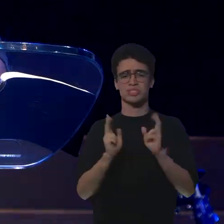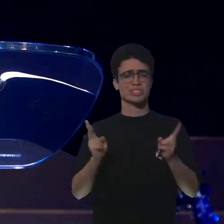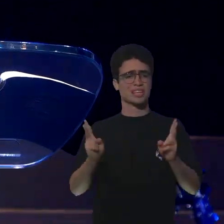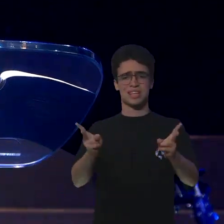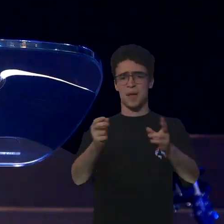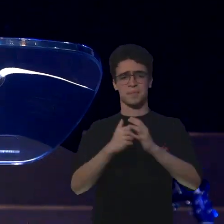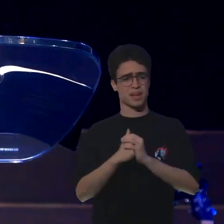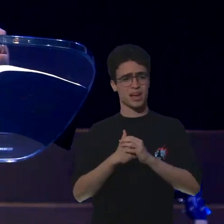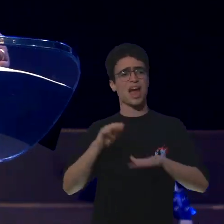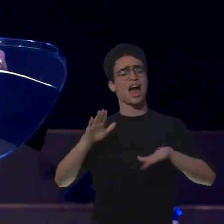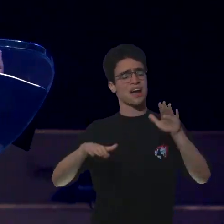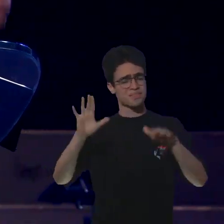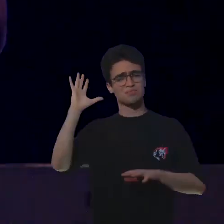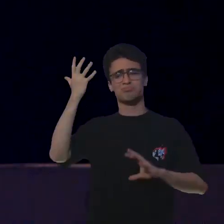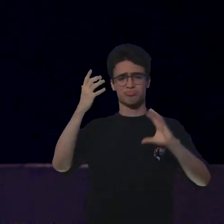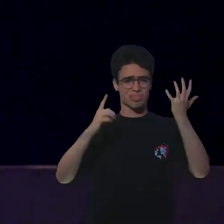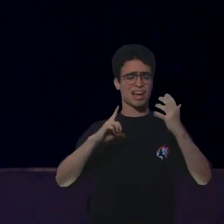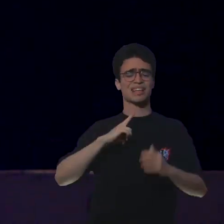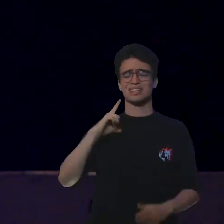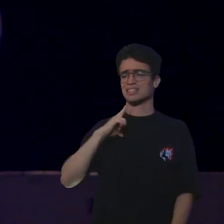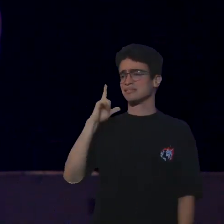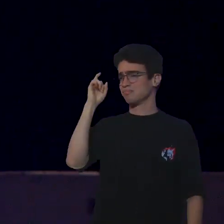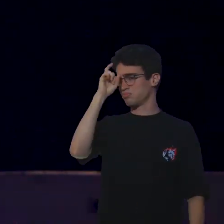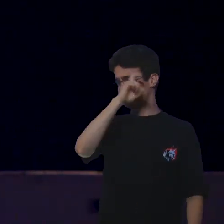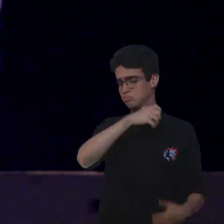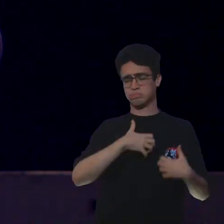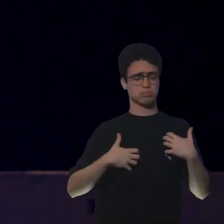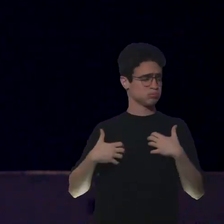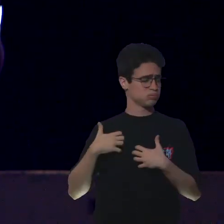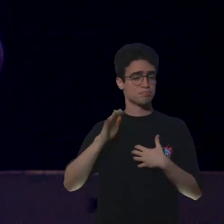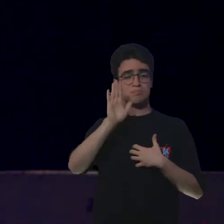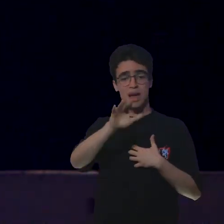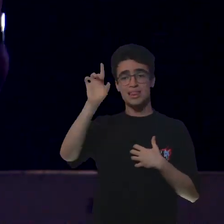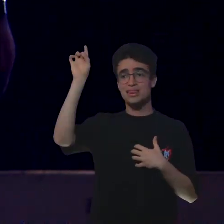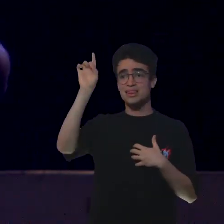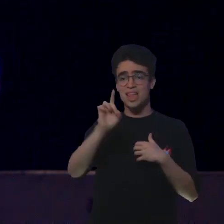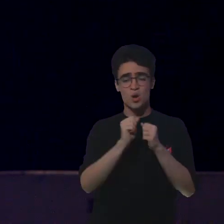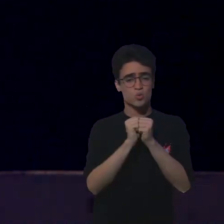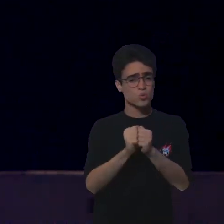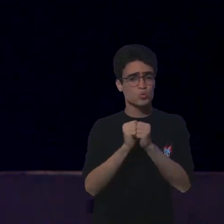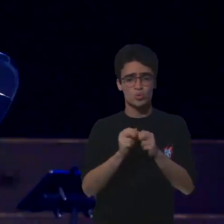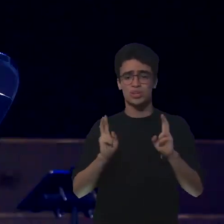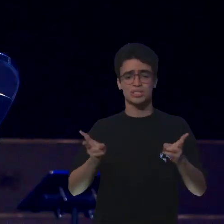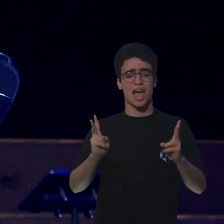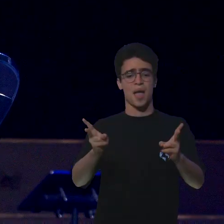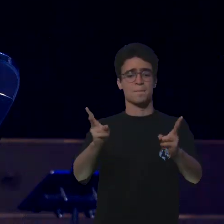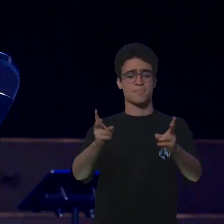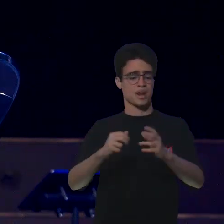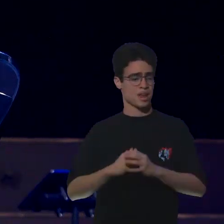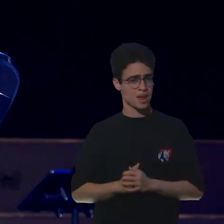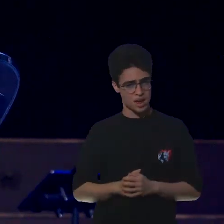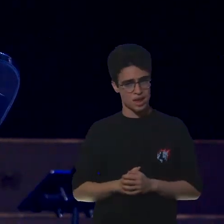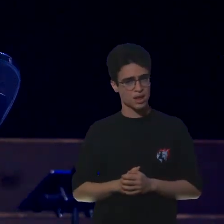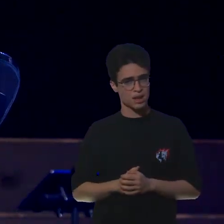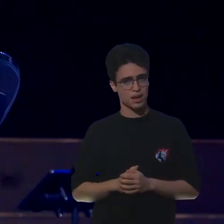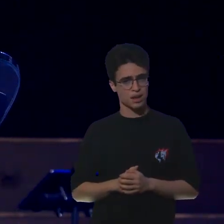Por mais que tenhamos dias de tribulação, o Senhor está presente na jornada.